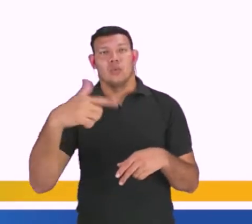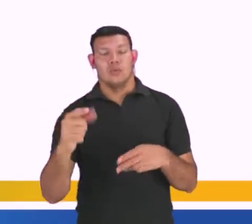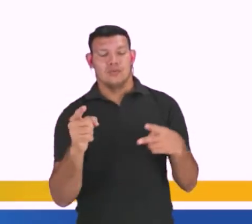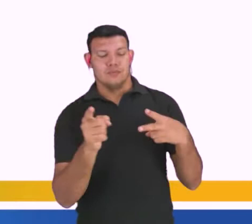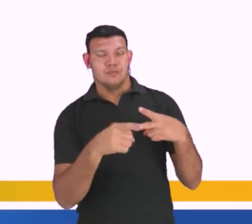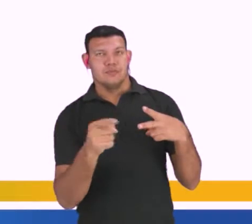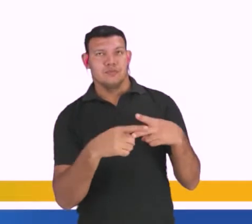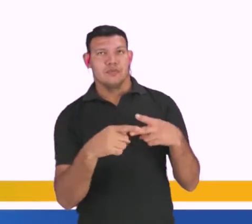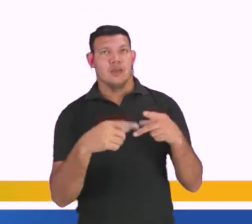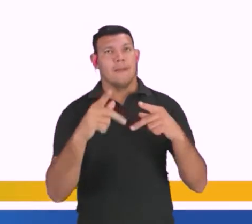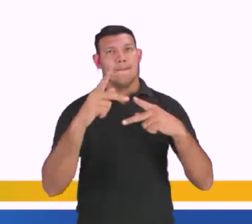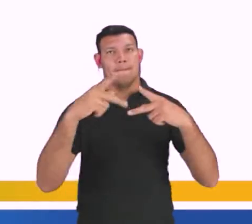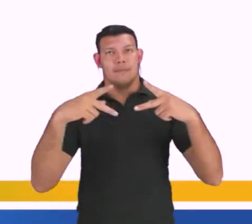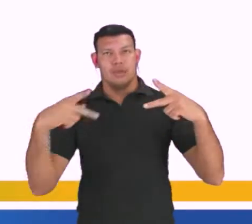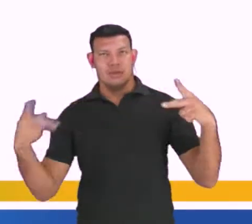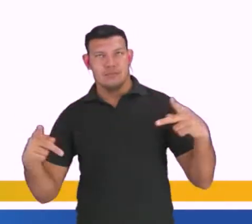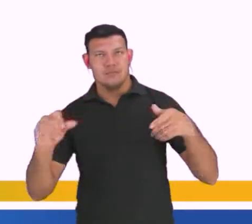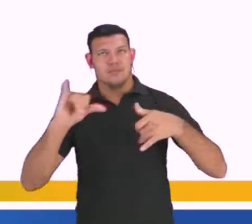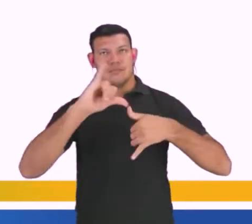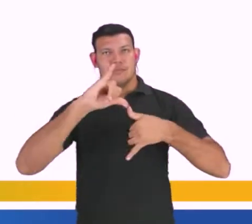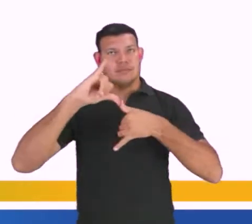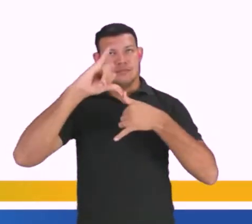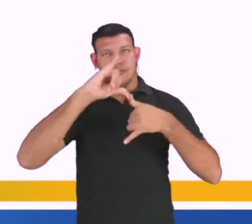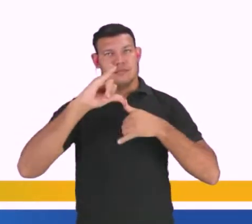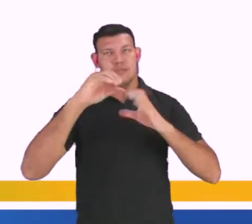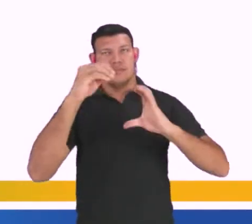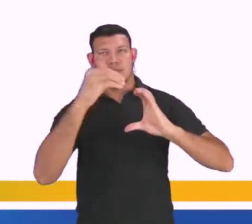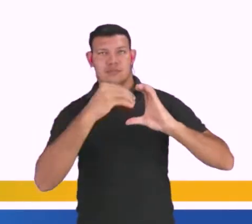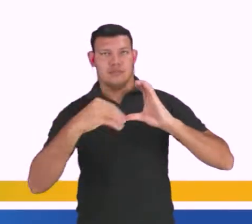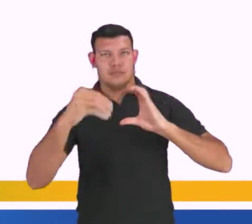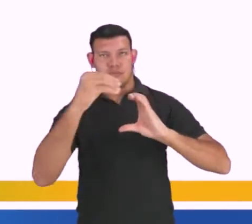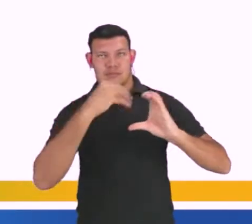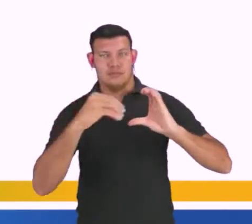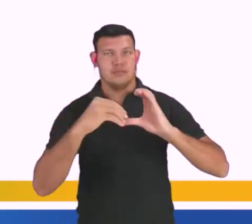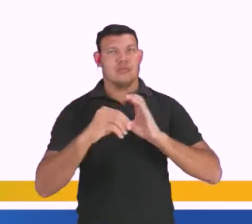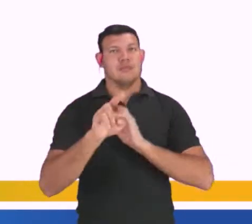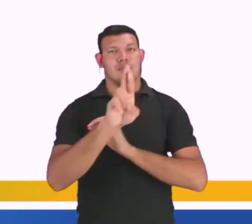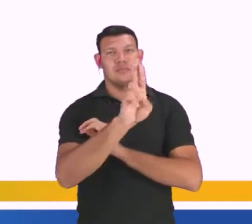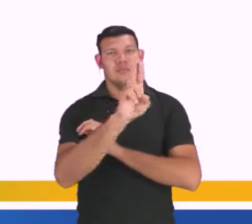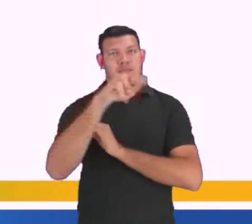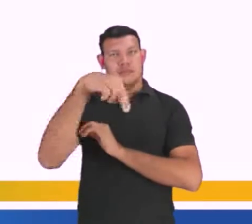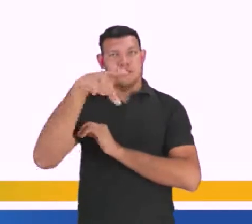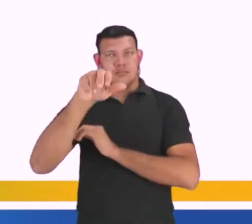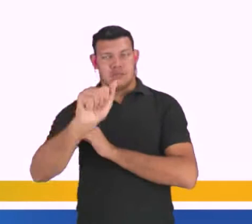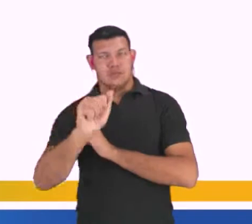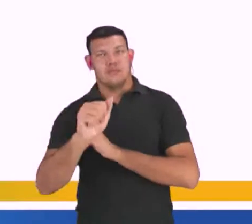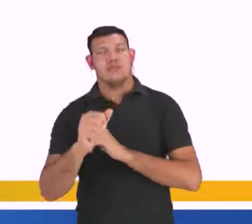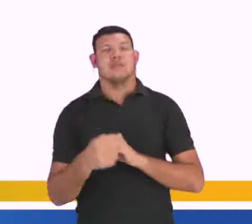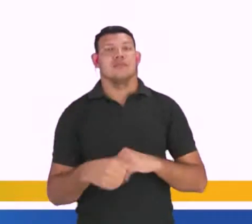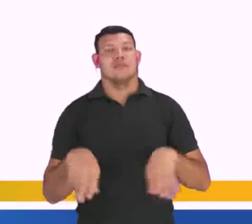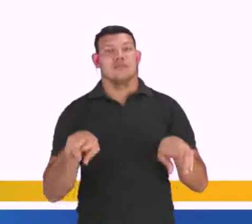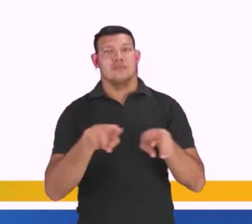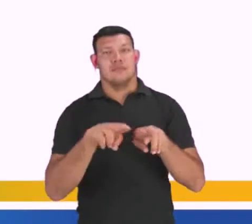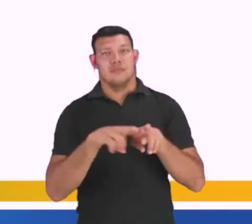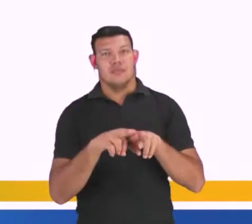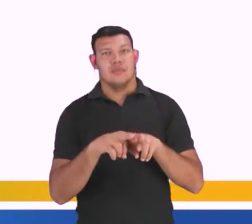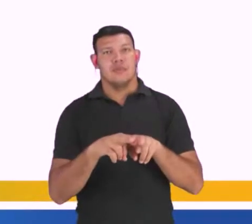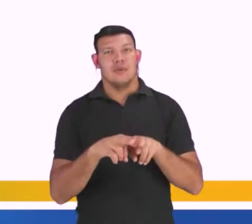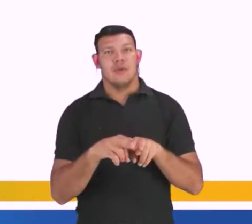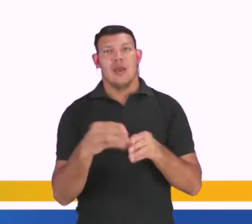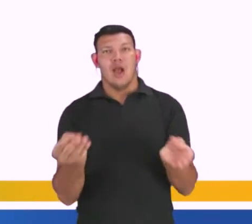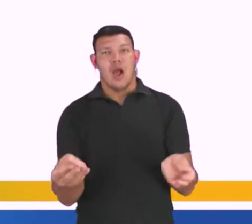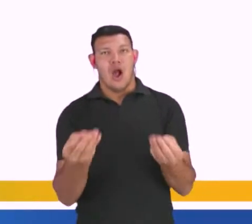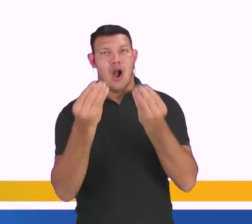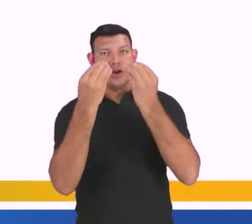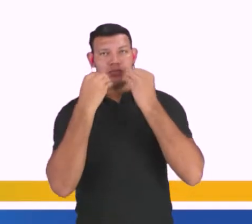os carboidratos, os ácidos nucleicos e as vitaminas. Bem, a